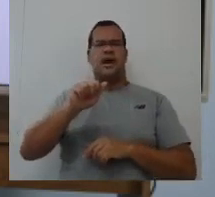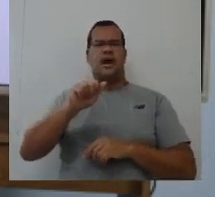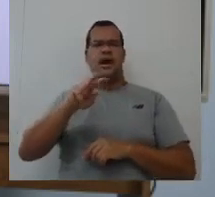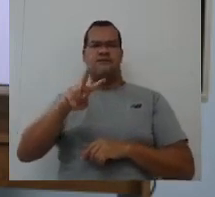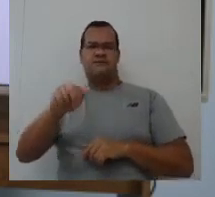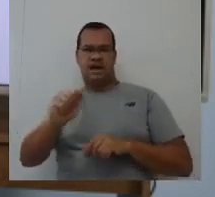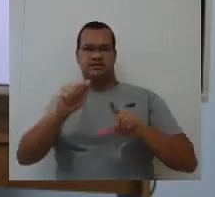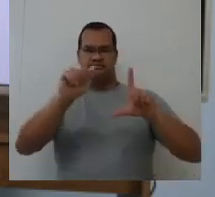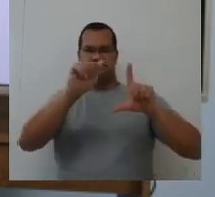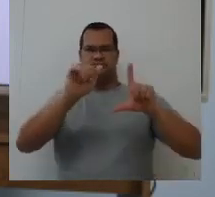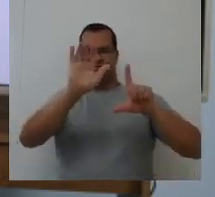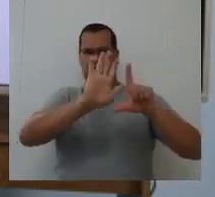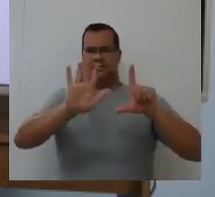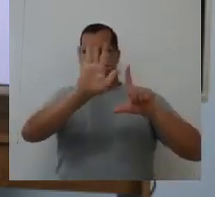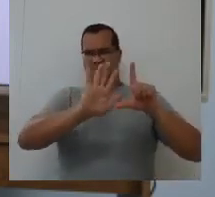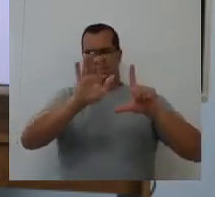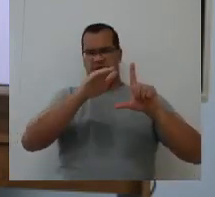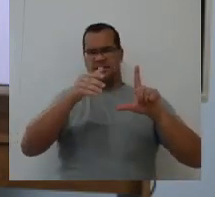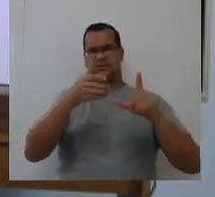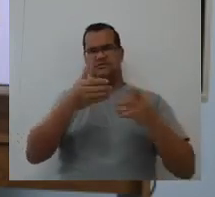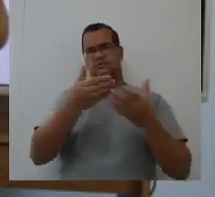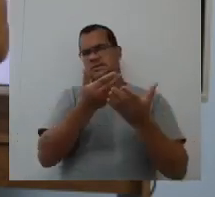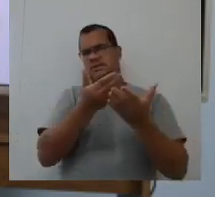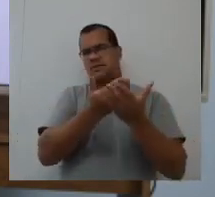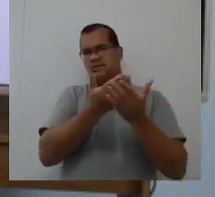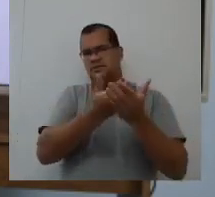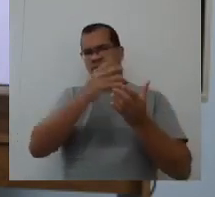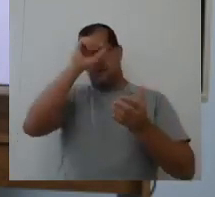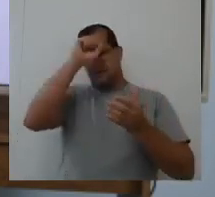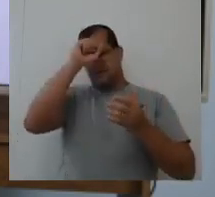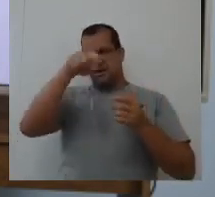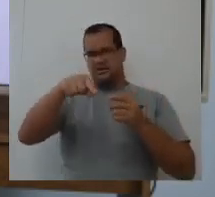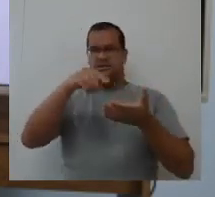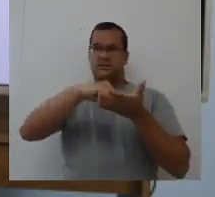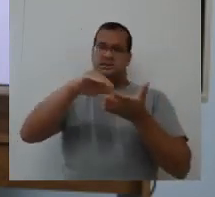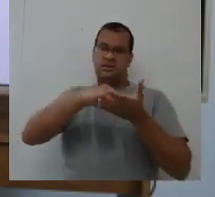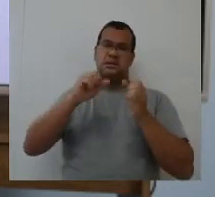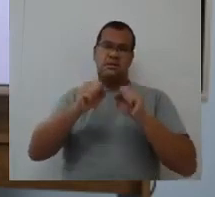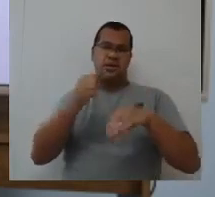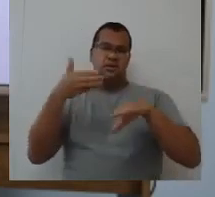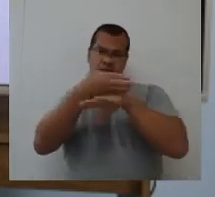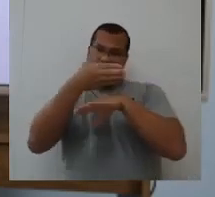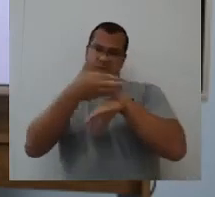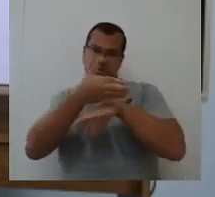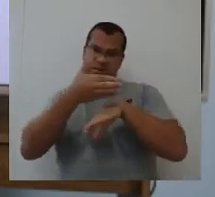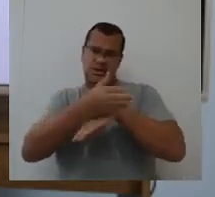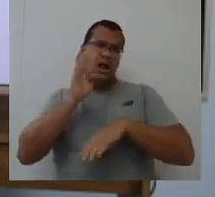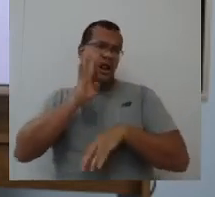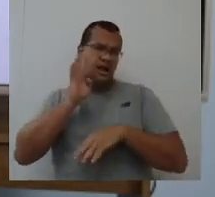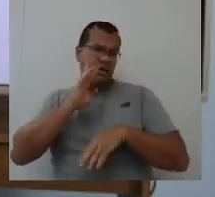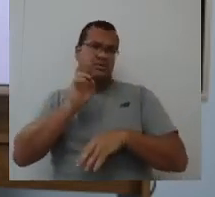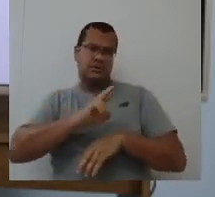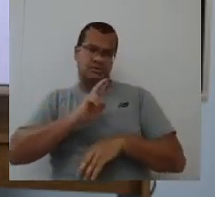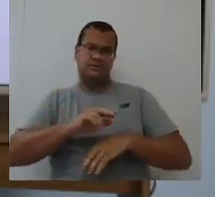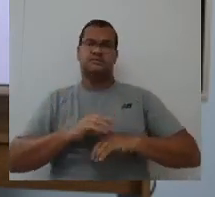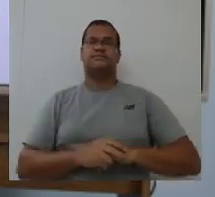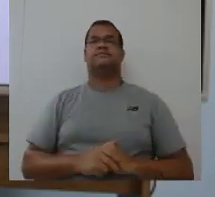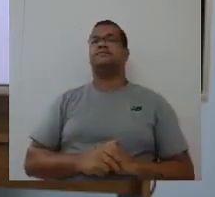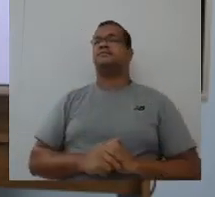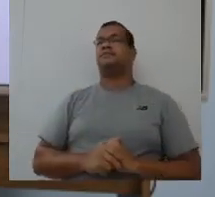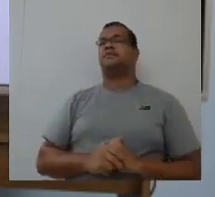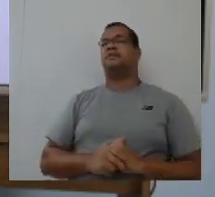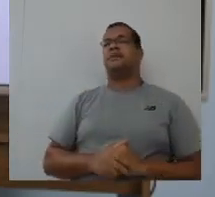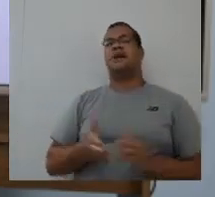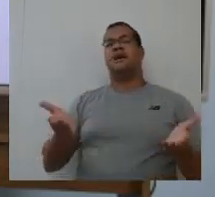naquele ambiente de aprendizagem virtual da secretaria, vocês podem acessar as questões. Estão bem legais para responder, certo? Então eu vou